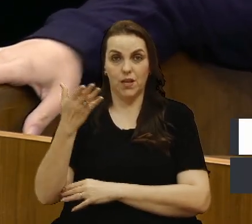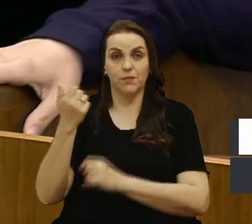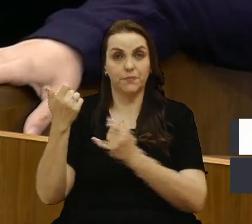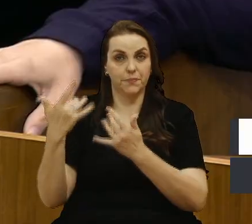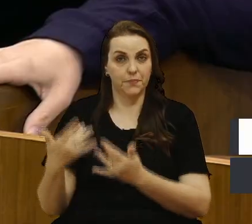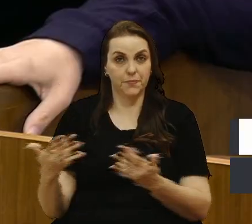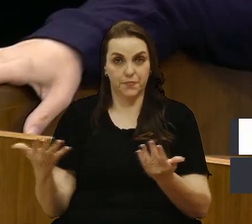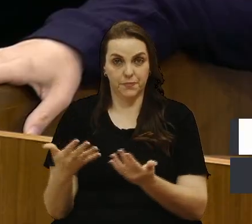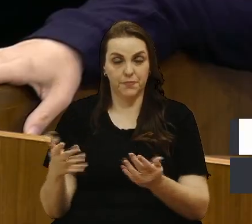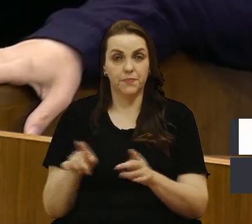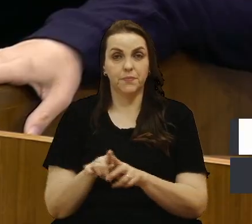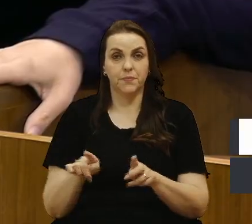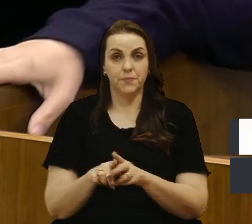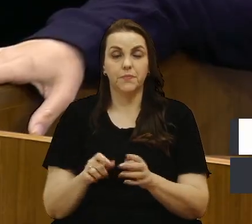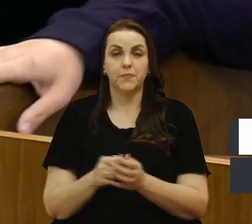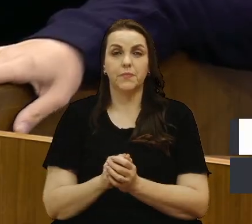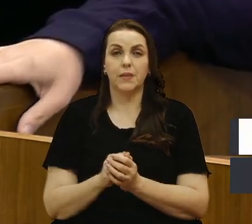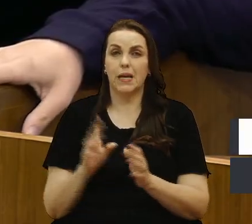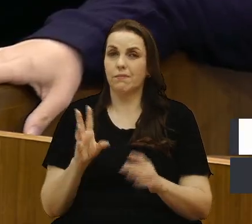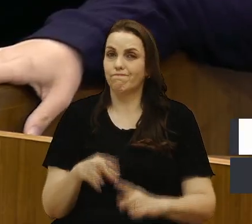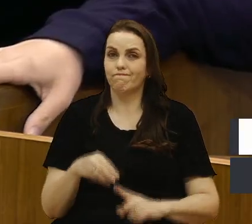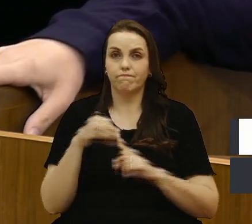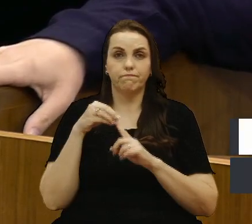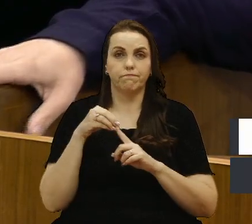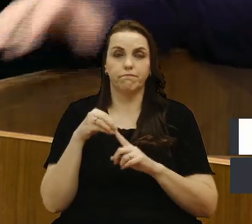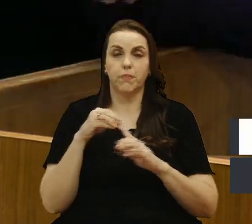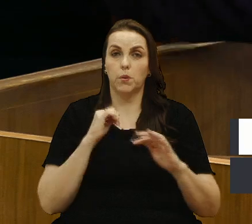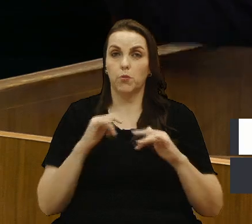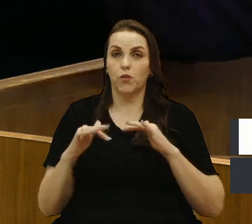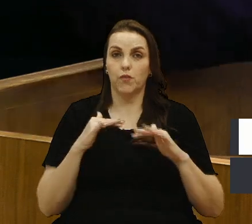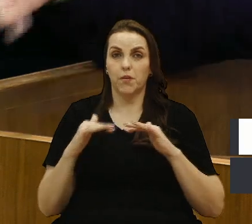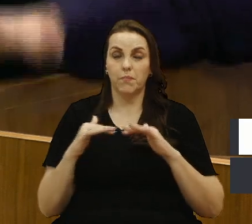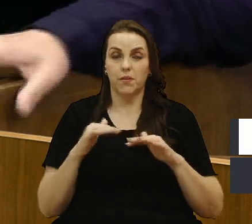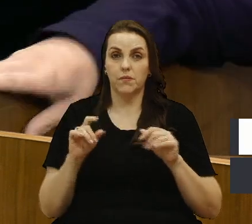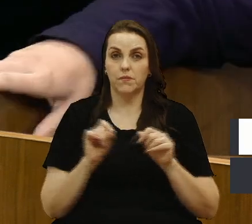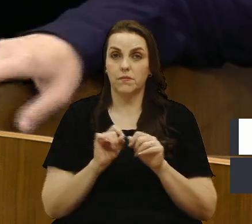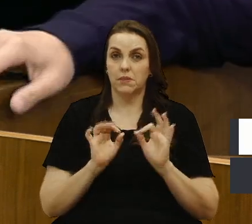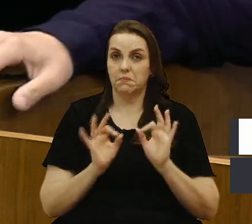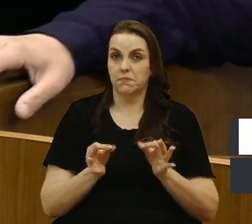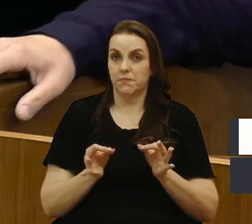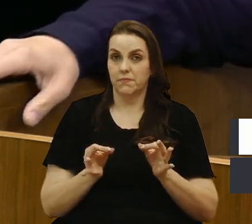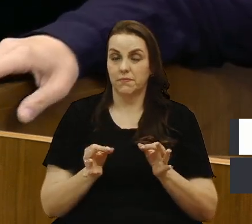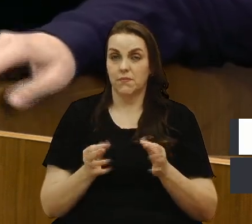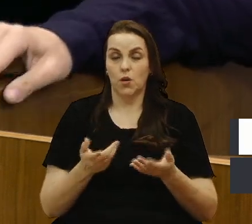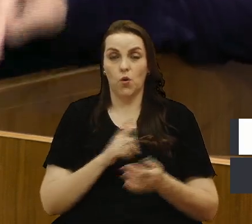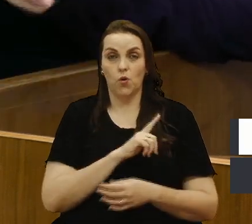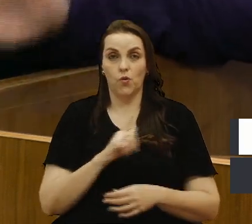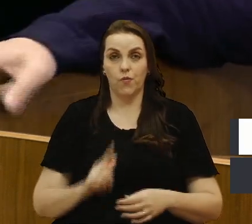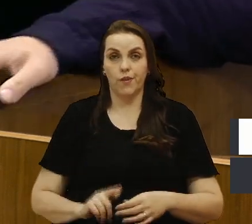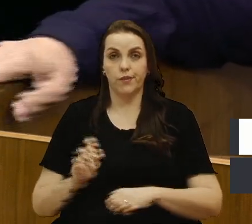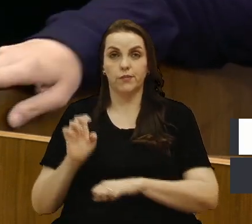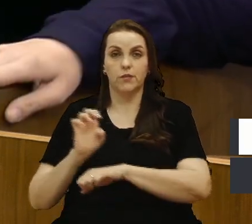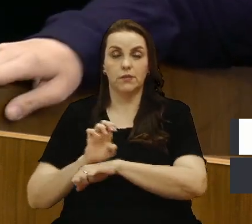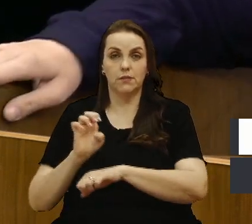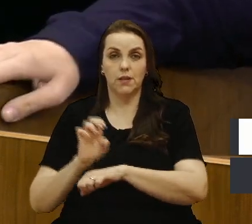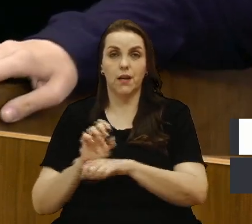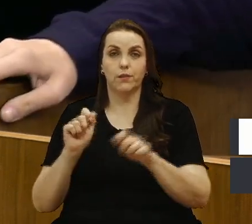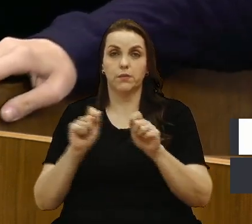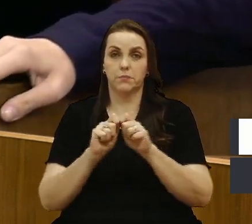é fundamental. O movimento tem sido feito para se colocar perante o governo do Estado, a